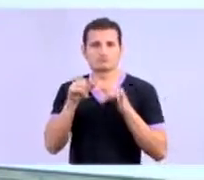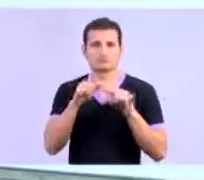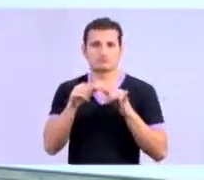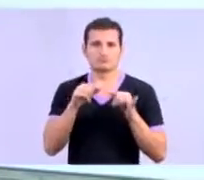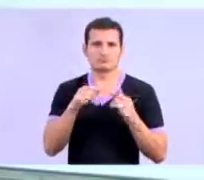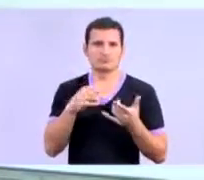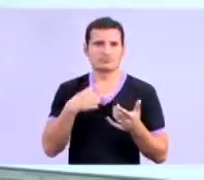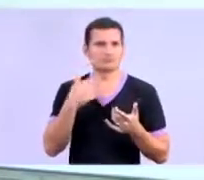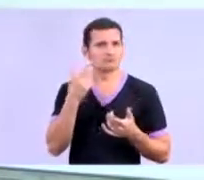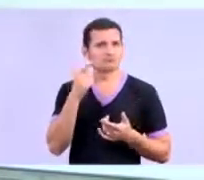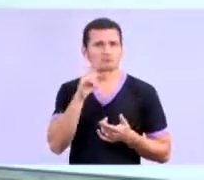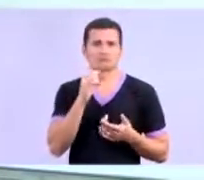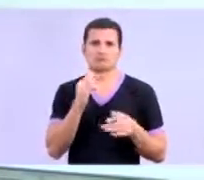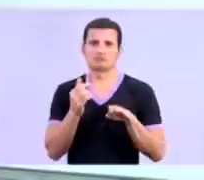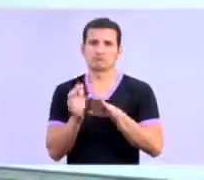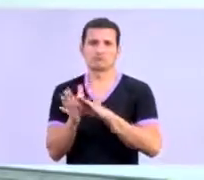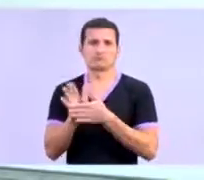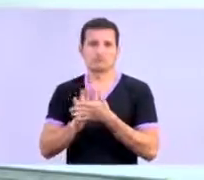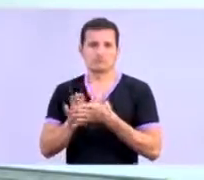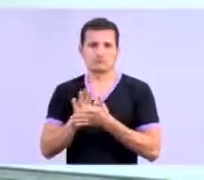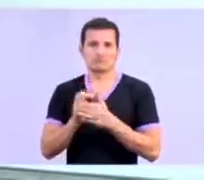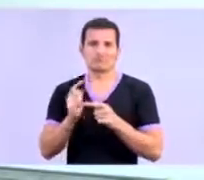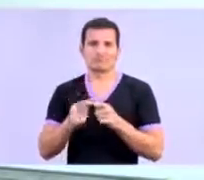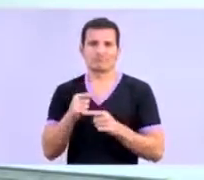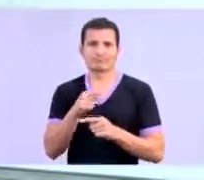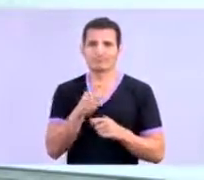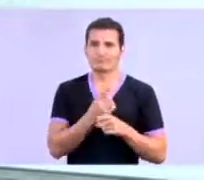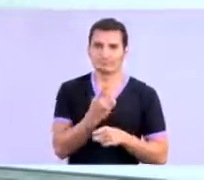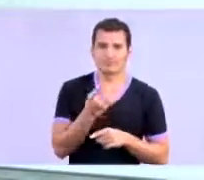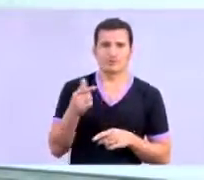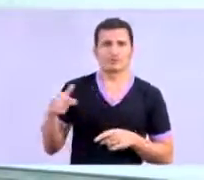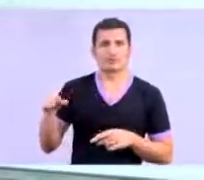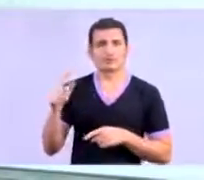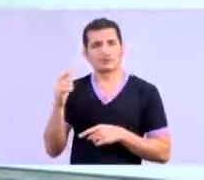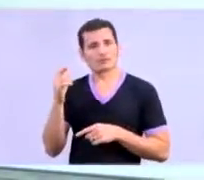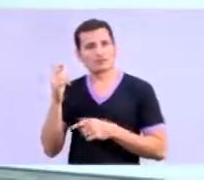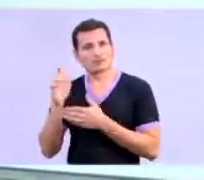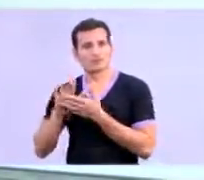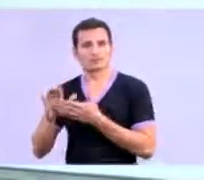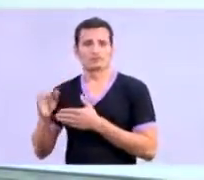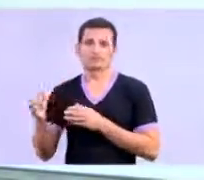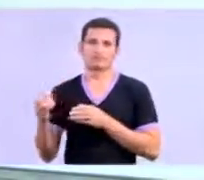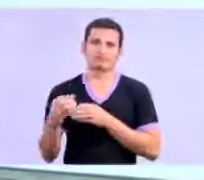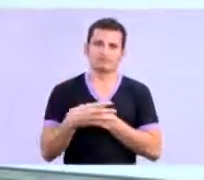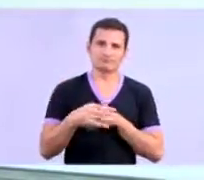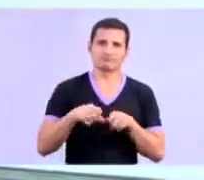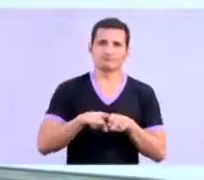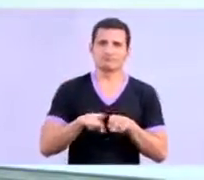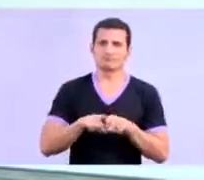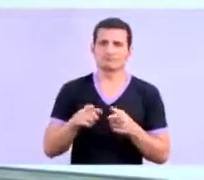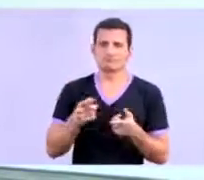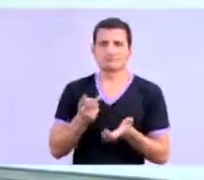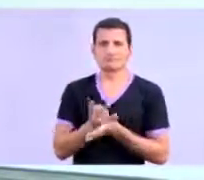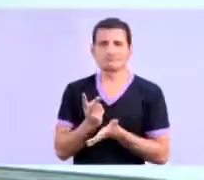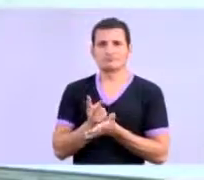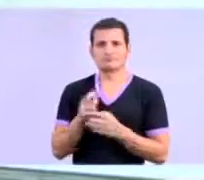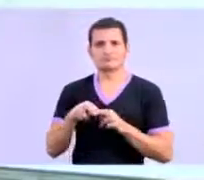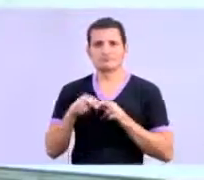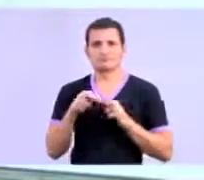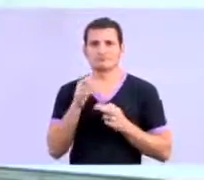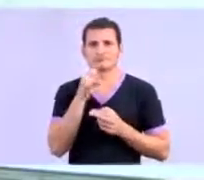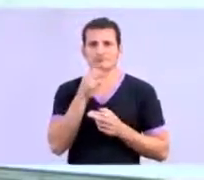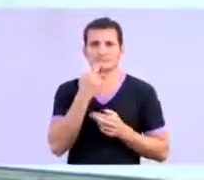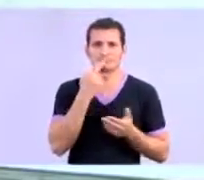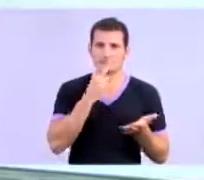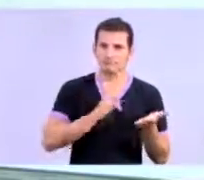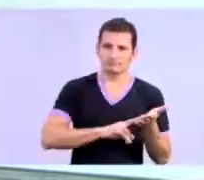nenhum porque eu não estou identificado e ninguém consegue mandar para mim pelo mesmo motivo. Era a mesma coisa que se mandasse uma carta sem um remetente ou